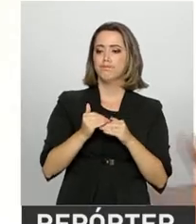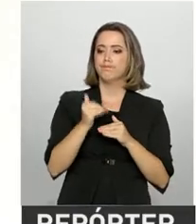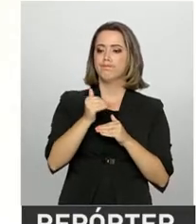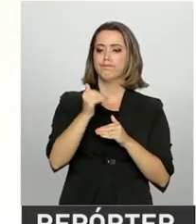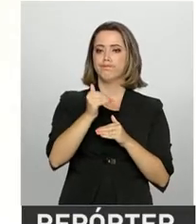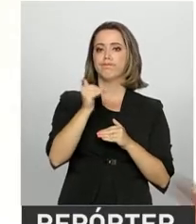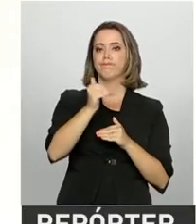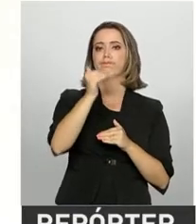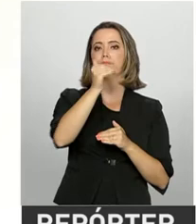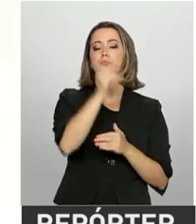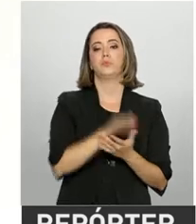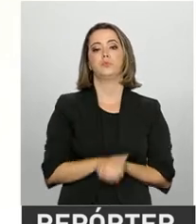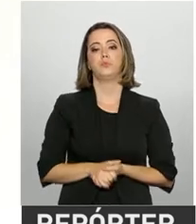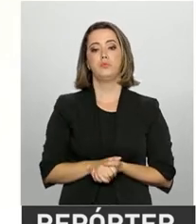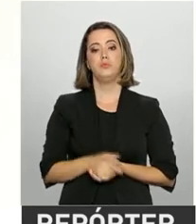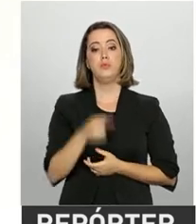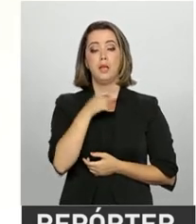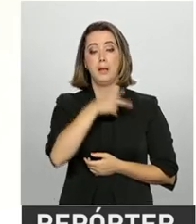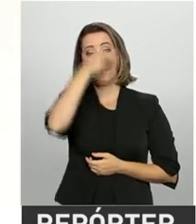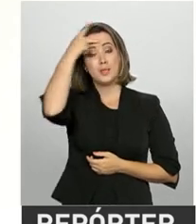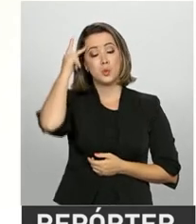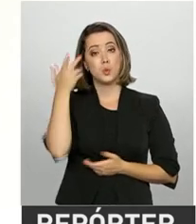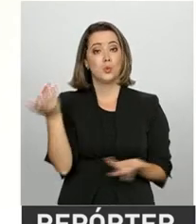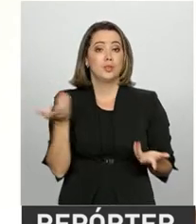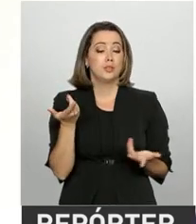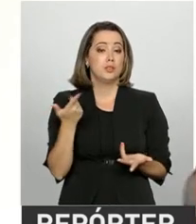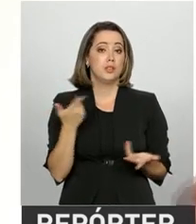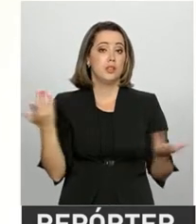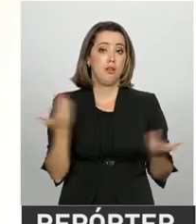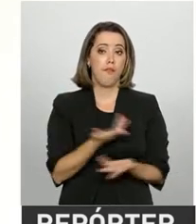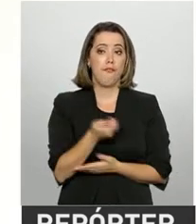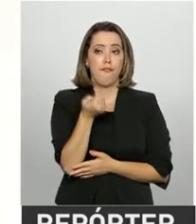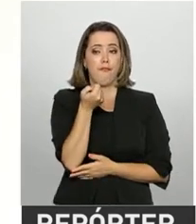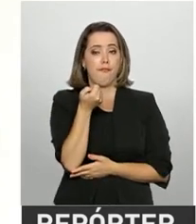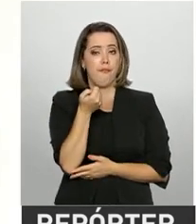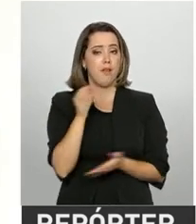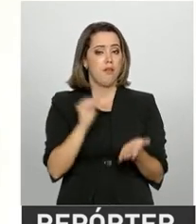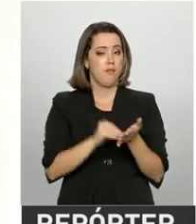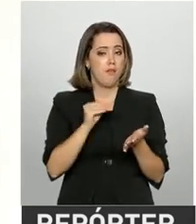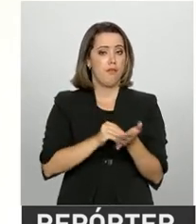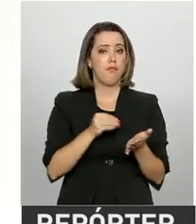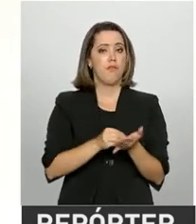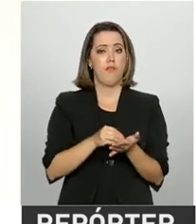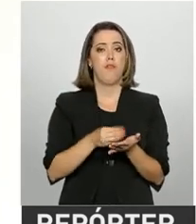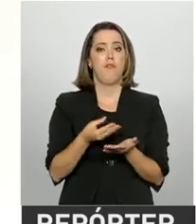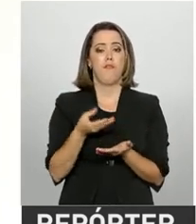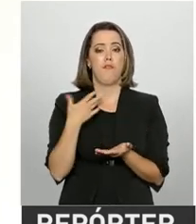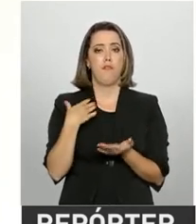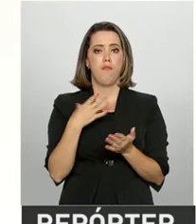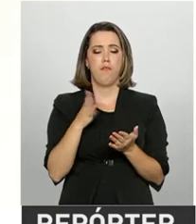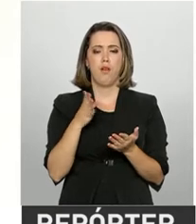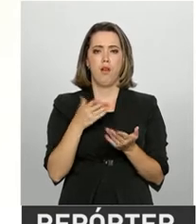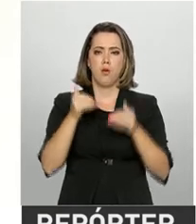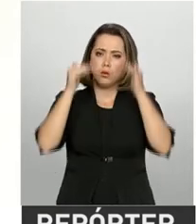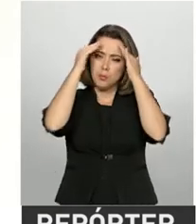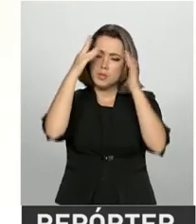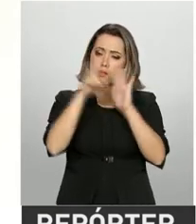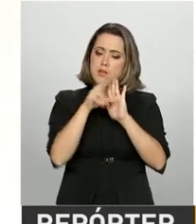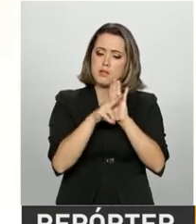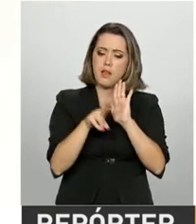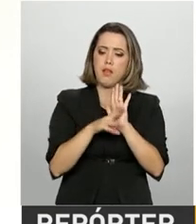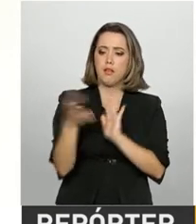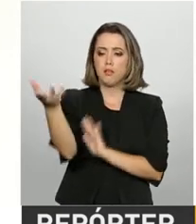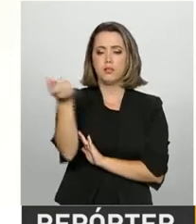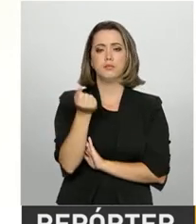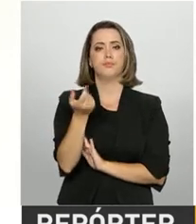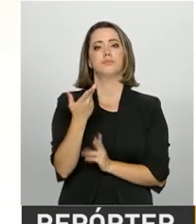está o receber o benefício àqueles que não completaram as condições de acesso ao benefício aí ou